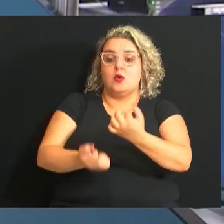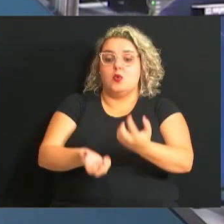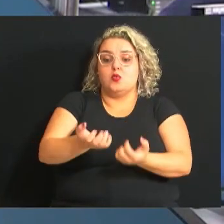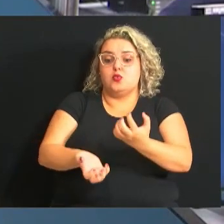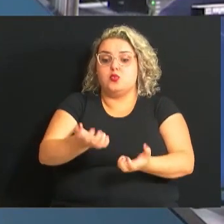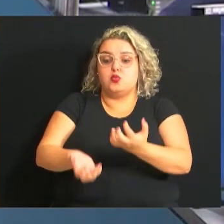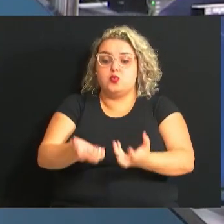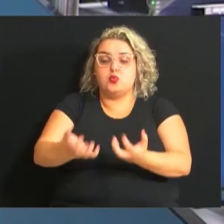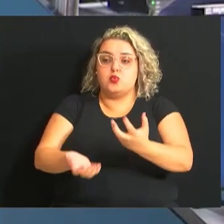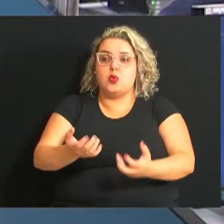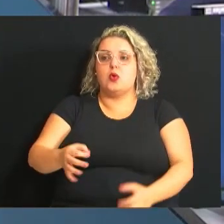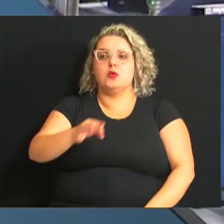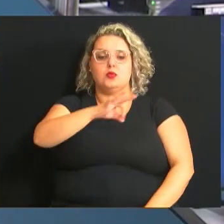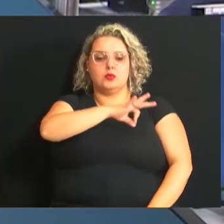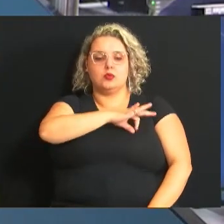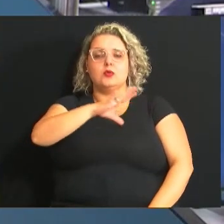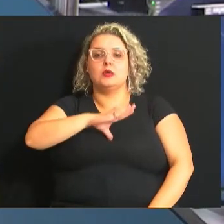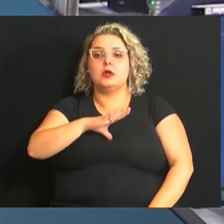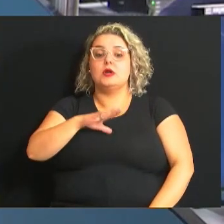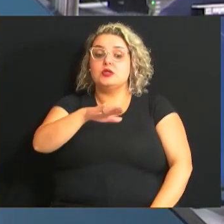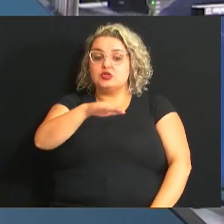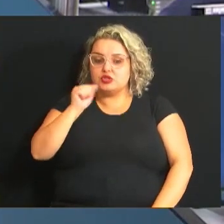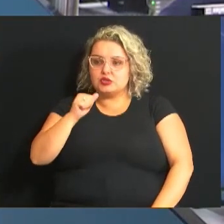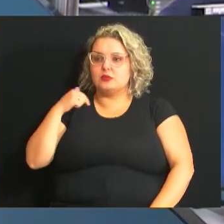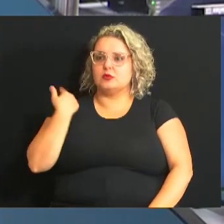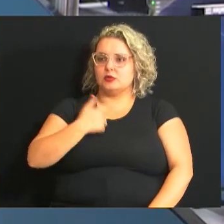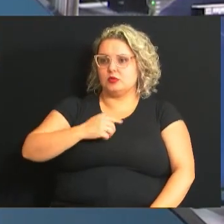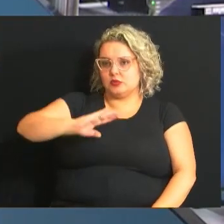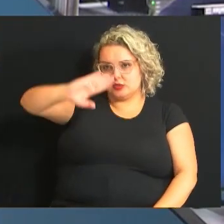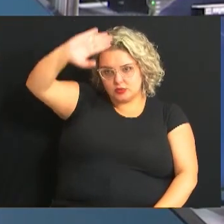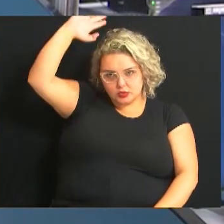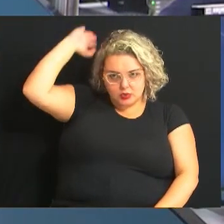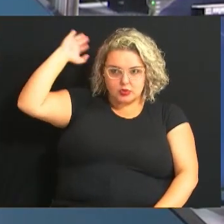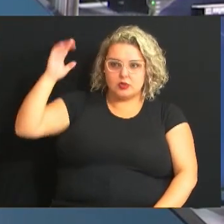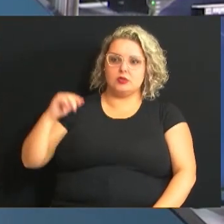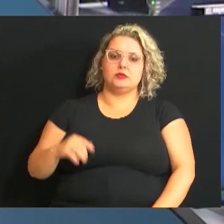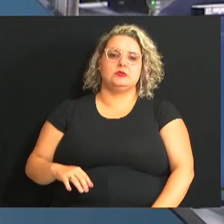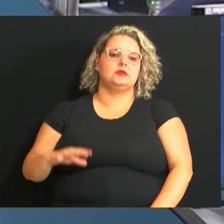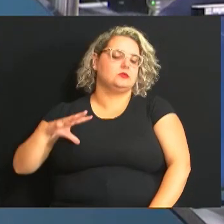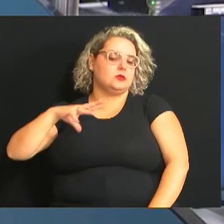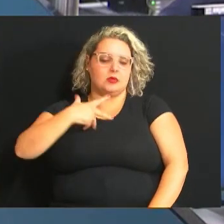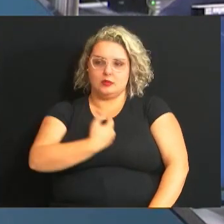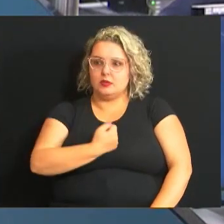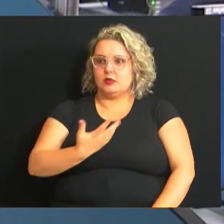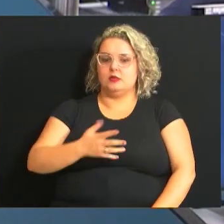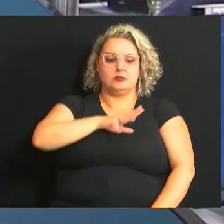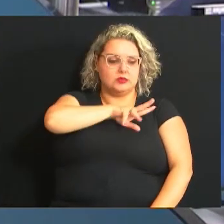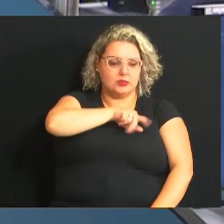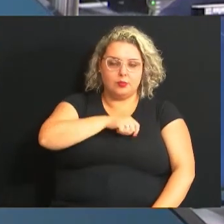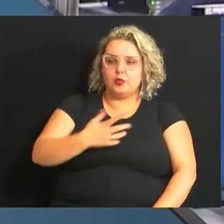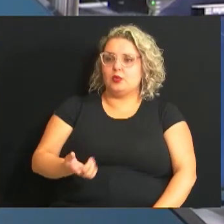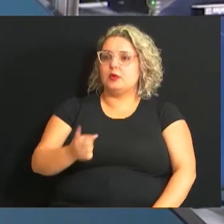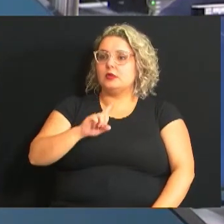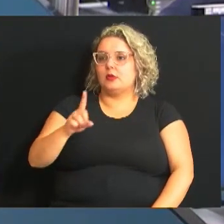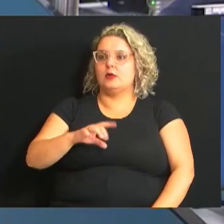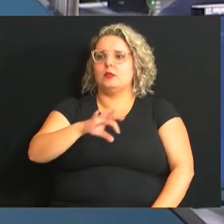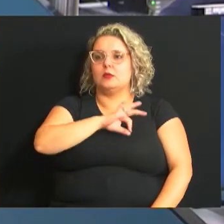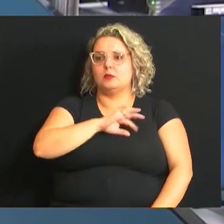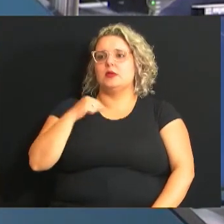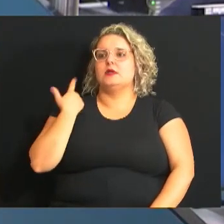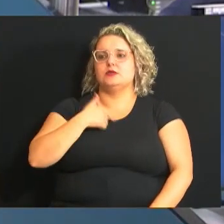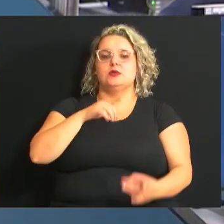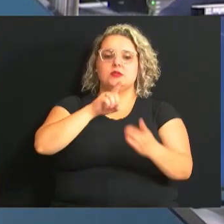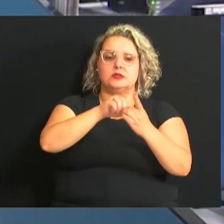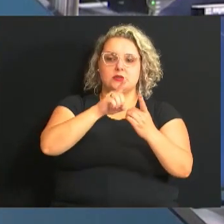guardas municipais acionam o corpo de bombeiro, o resgate, ou seja, naquele momento não é uma ocorrência policial, mas nós atendemos ocorrência de